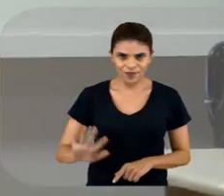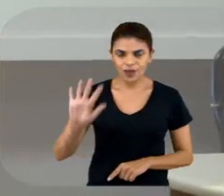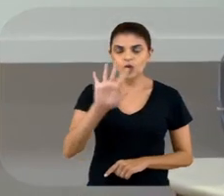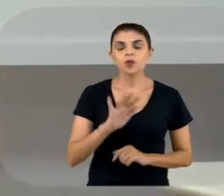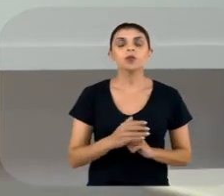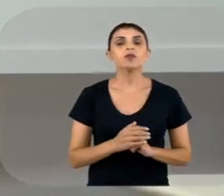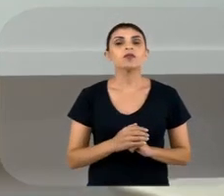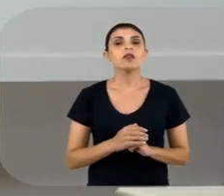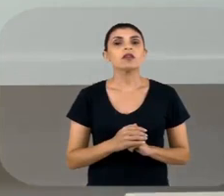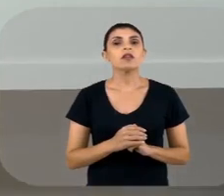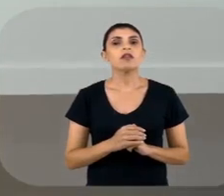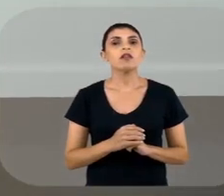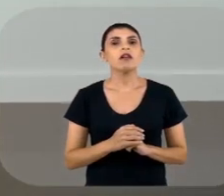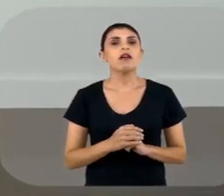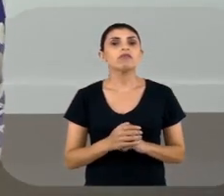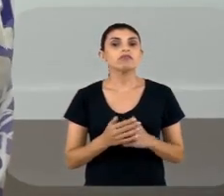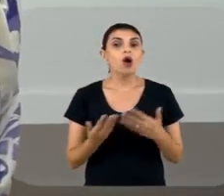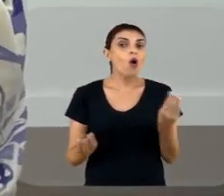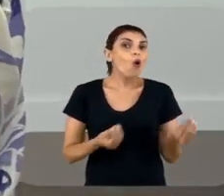E aí o que faz